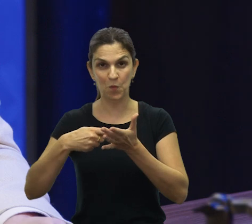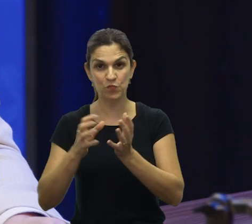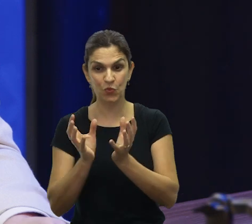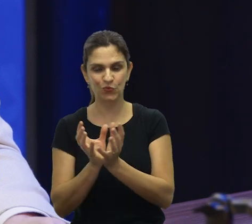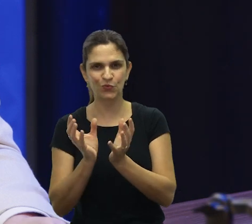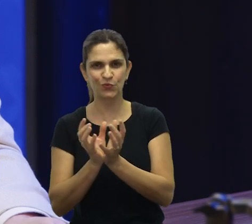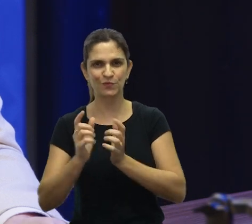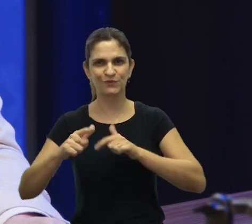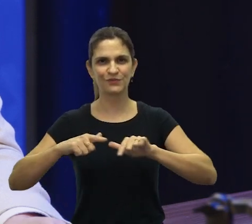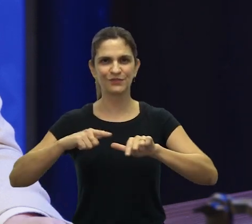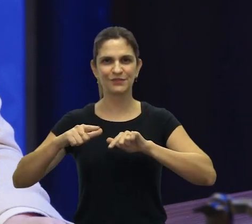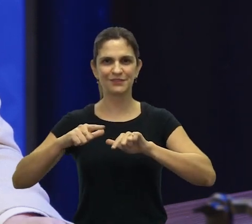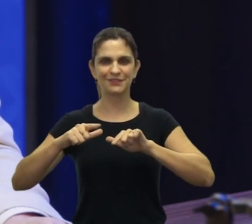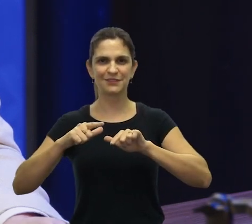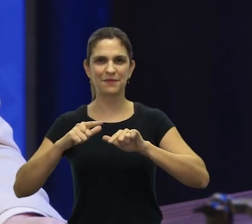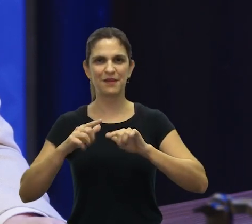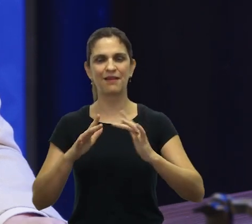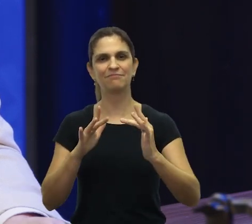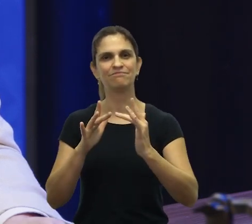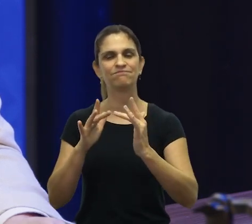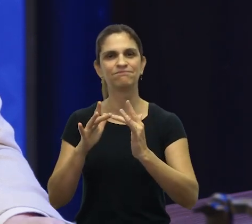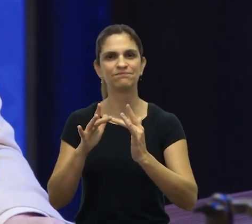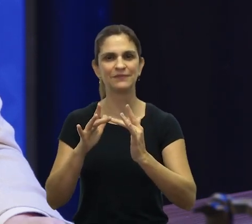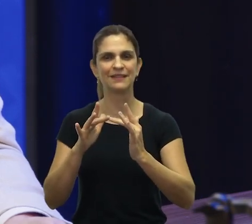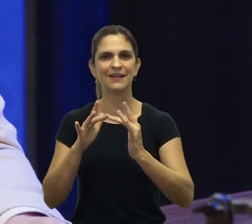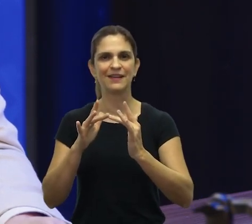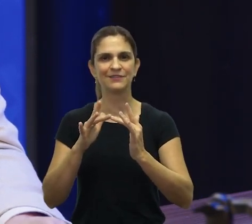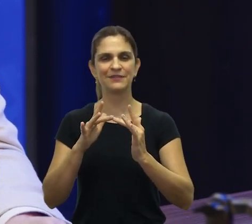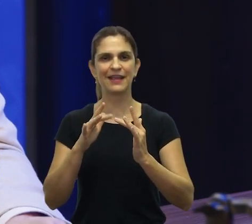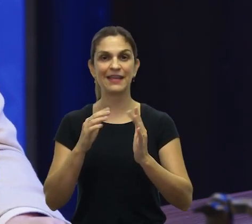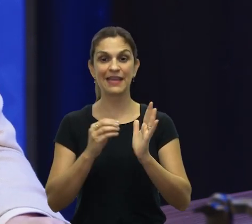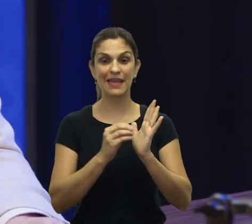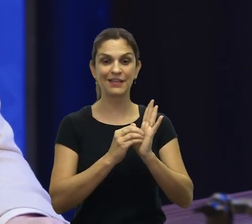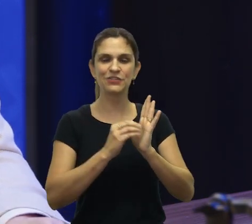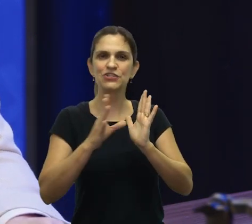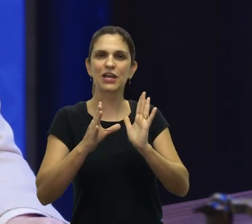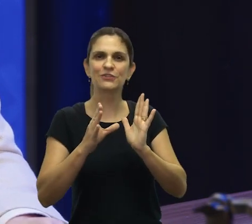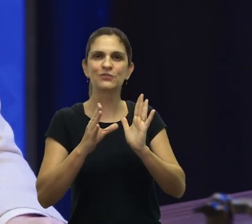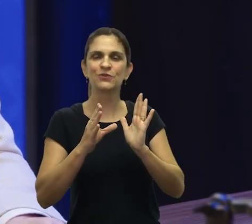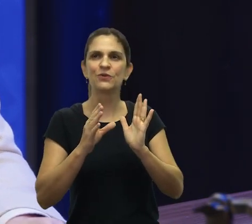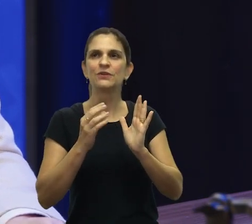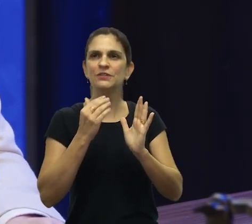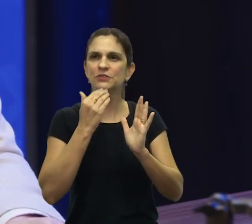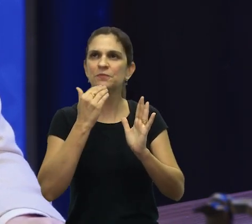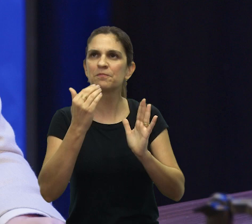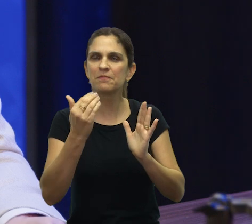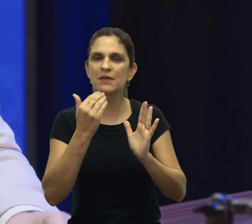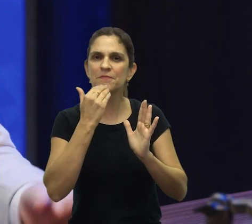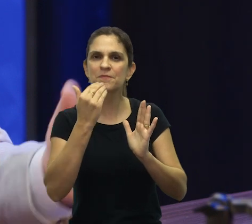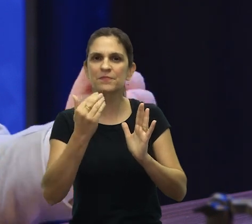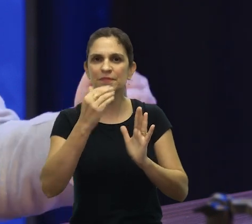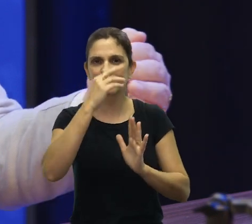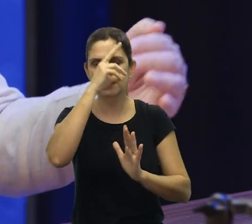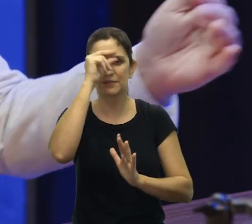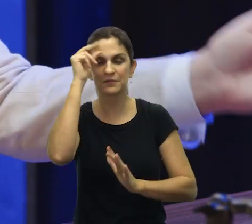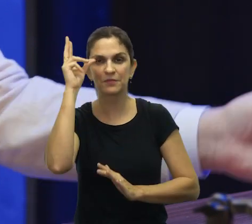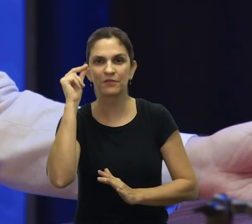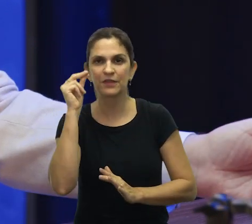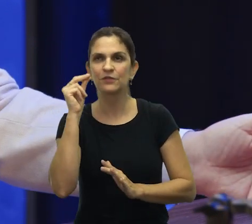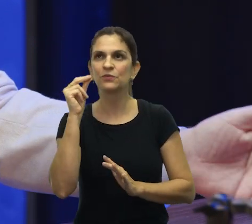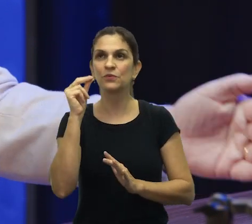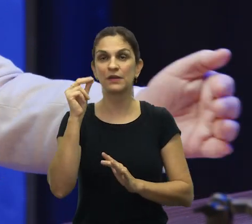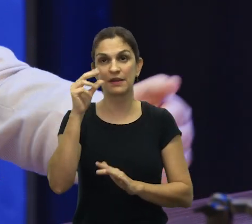os profissionais fazendo essas indicações virarem uma realidade que depois, com a prestação do serviço que é feito